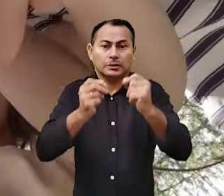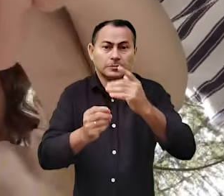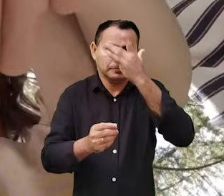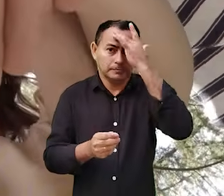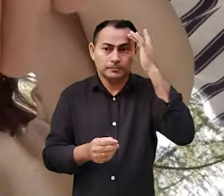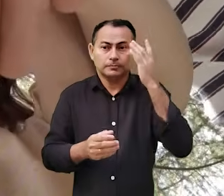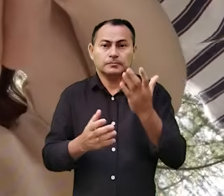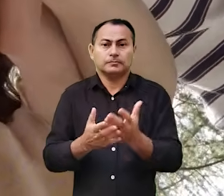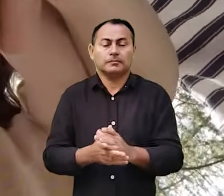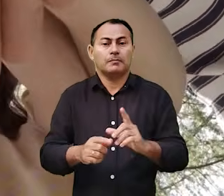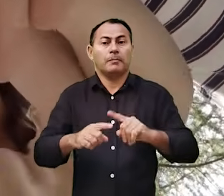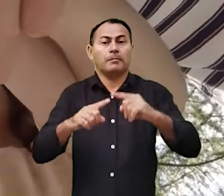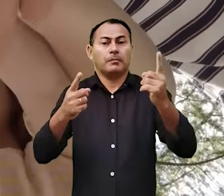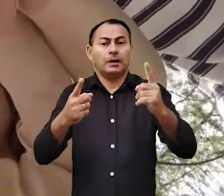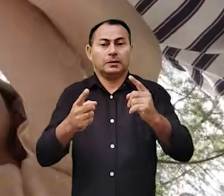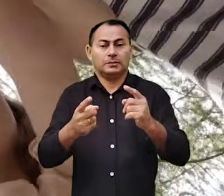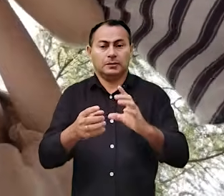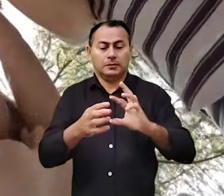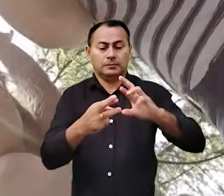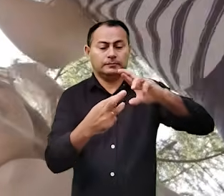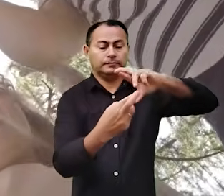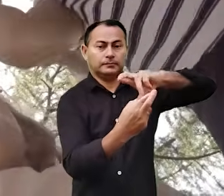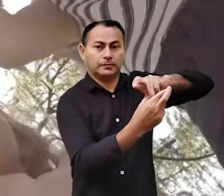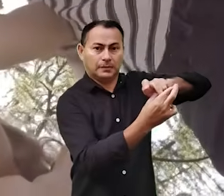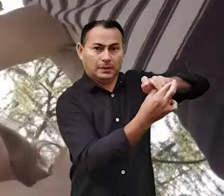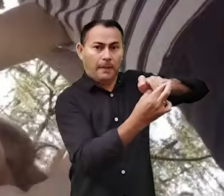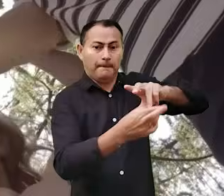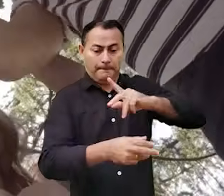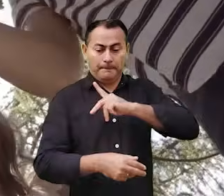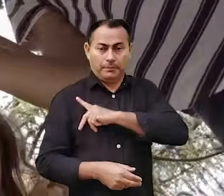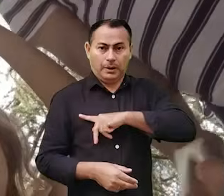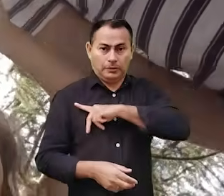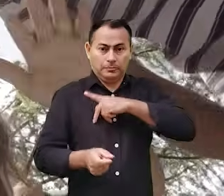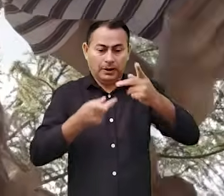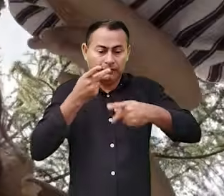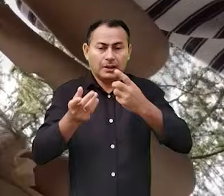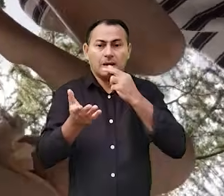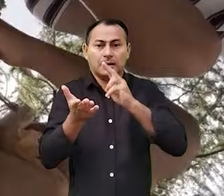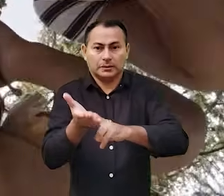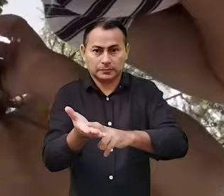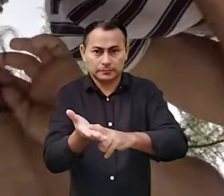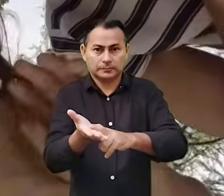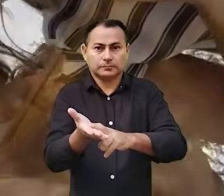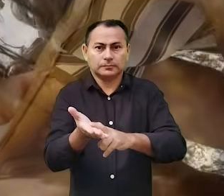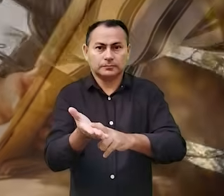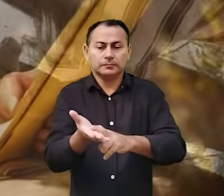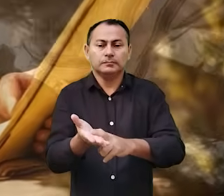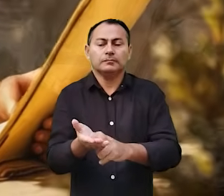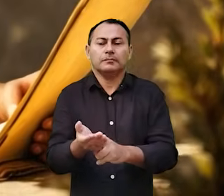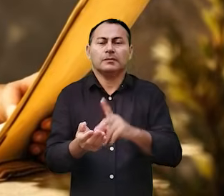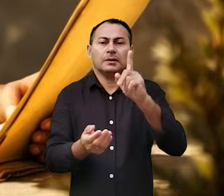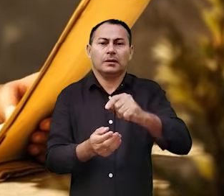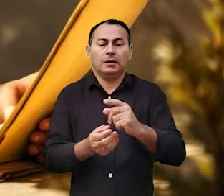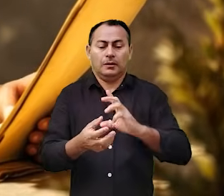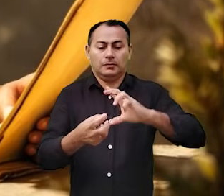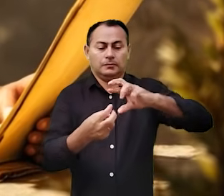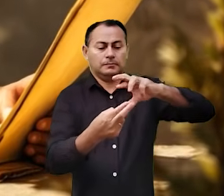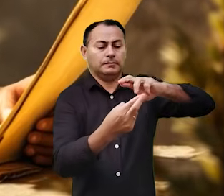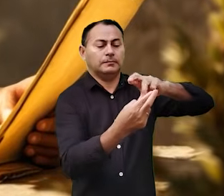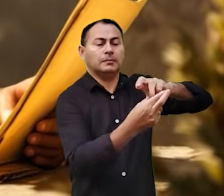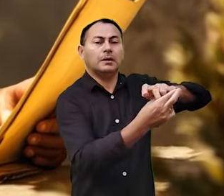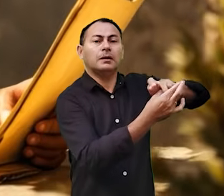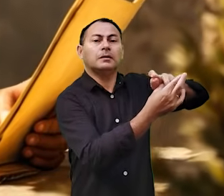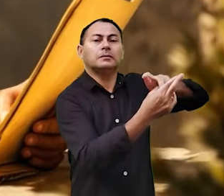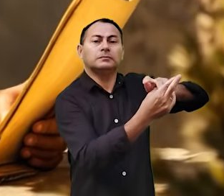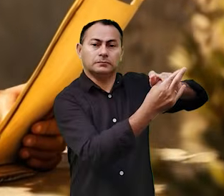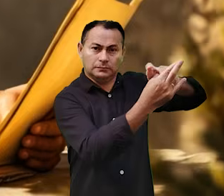todo mundo. Mas o ecumenismo do qual Paulo fala nessa carta, esse é um